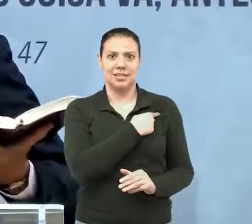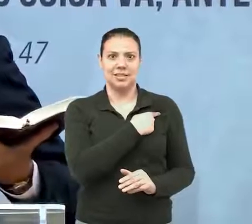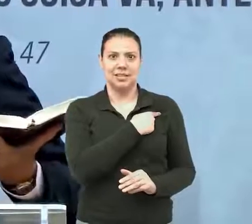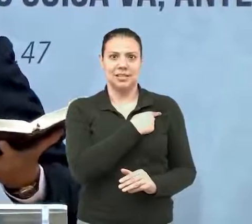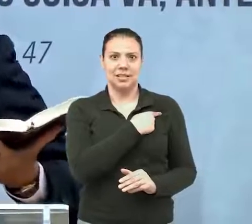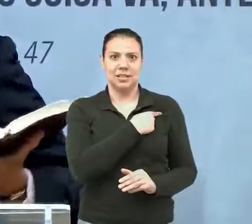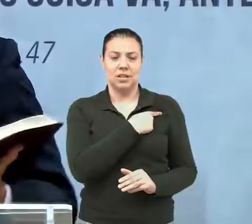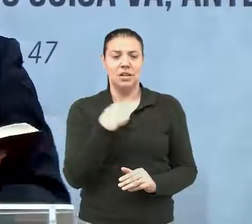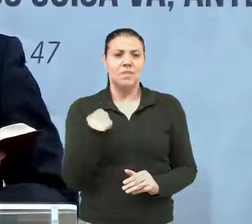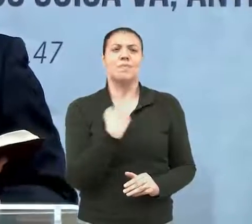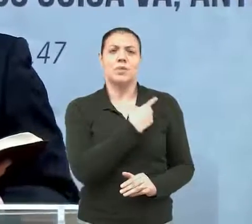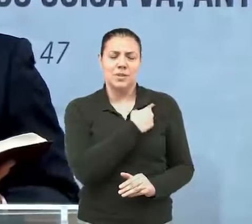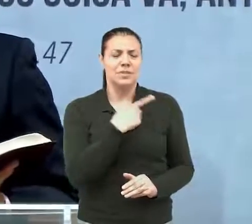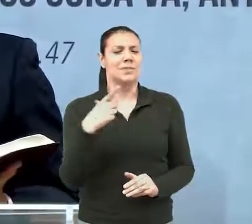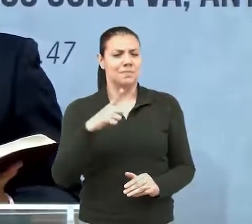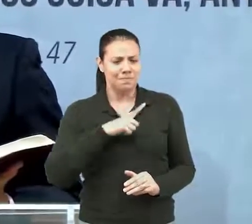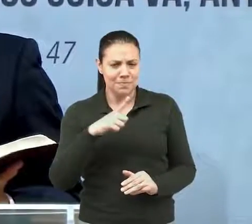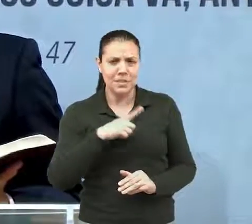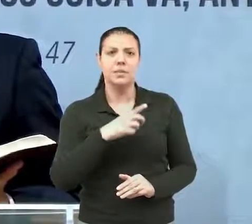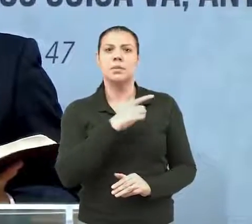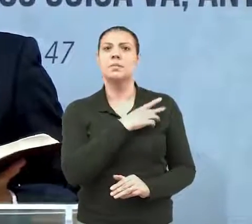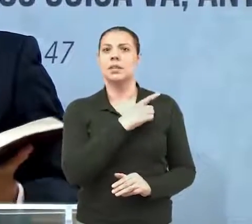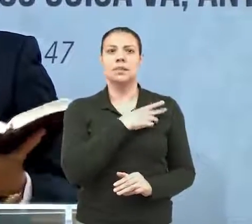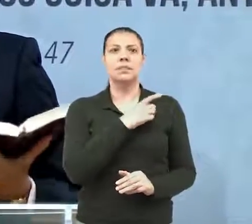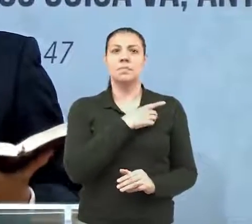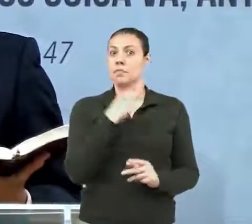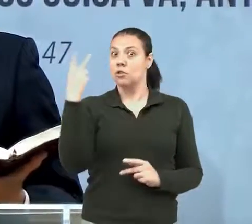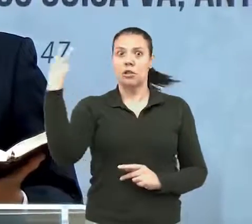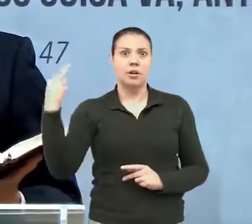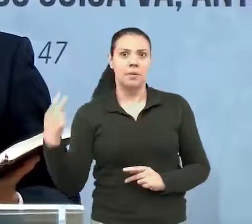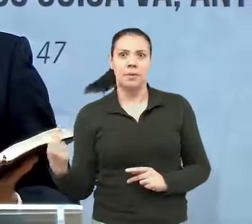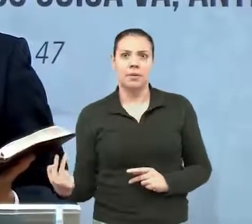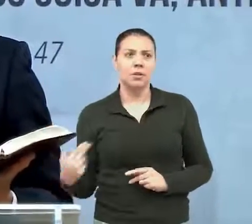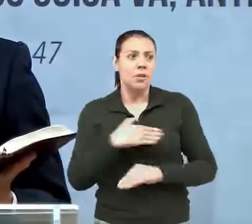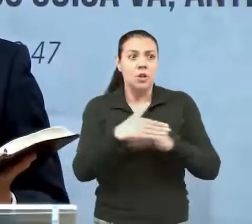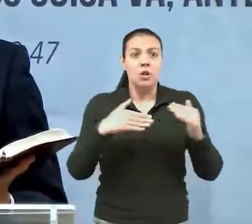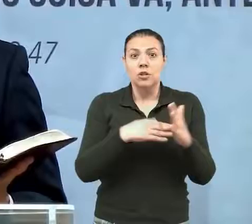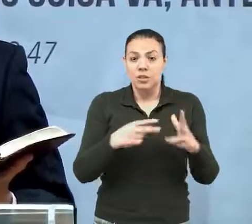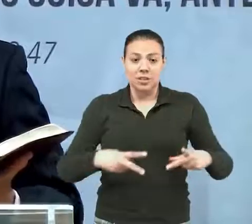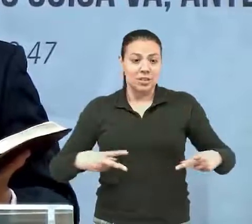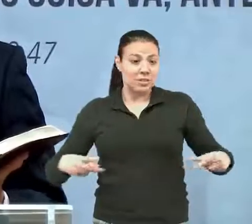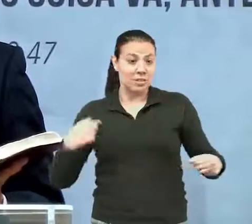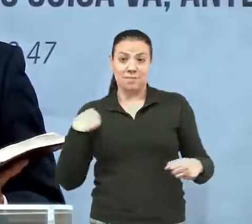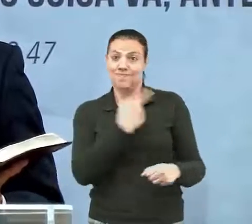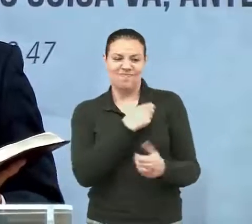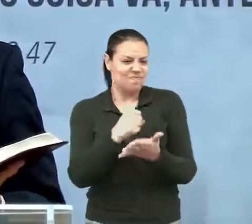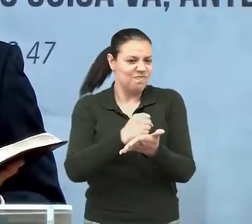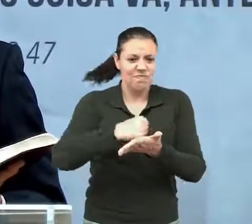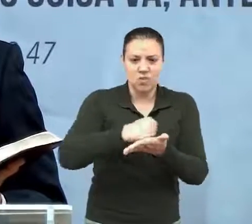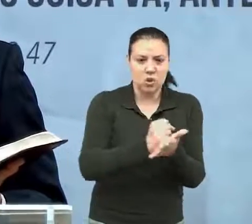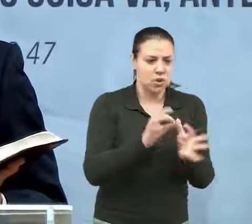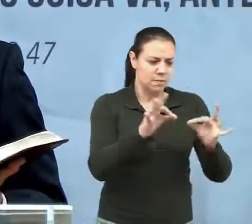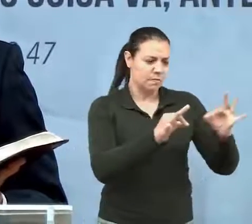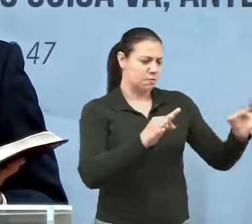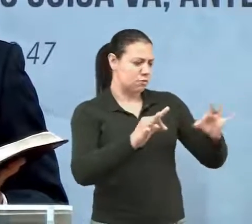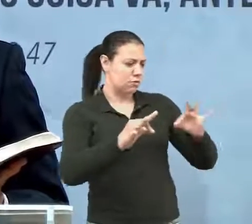Nós somos susceptíveis ao medo. Tudo aquilo que nós não controlamos e